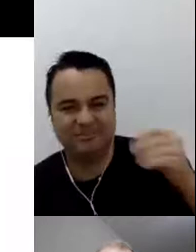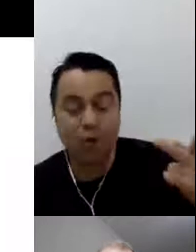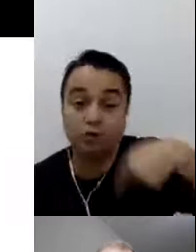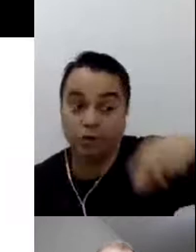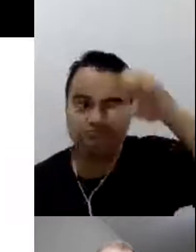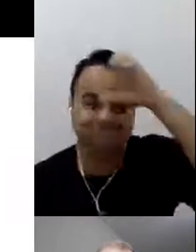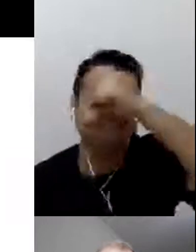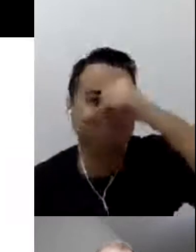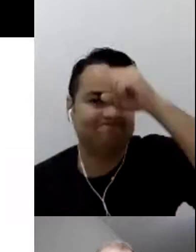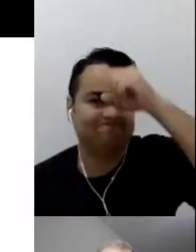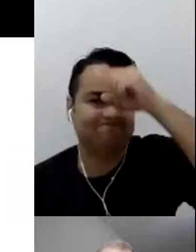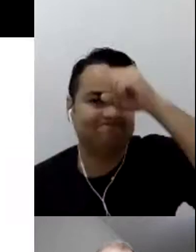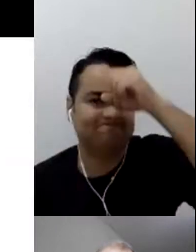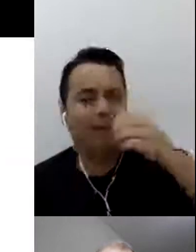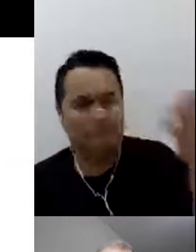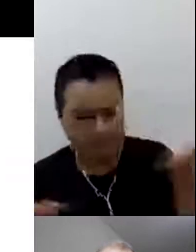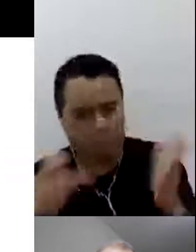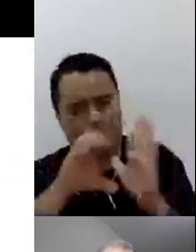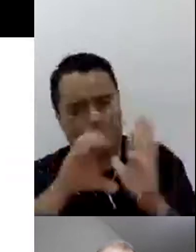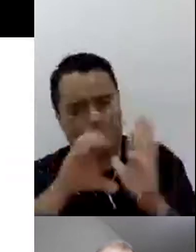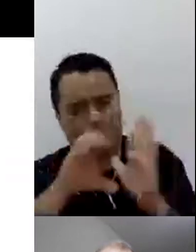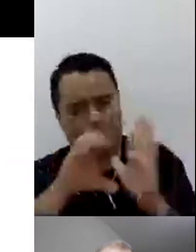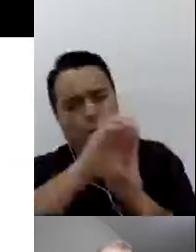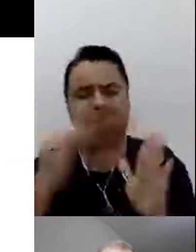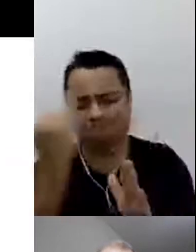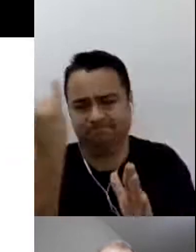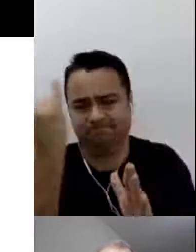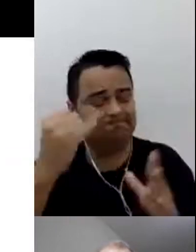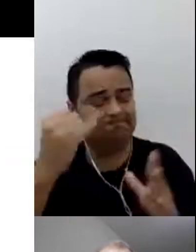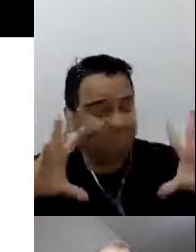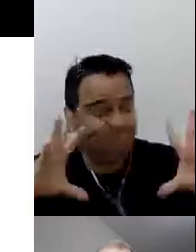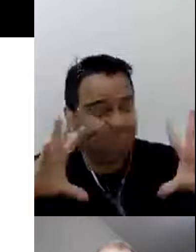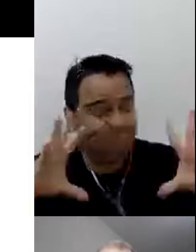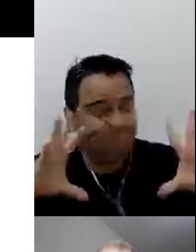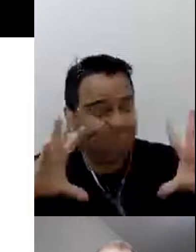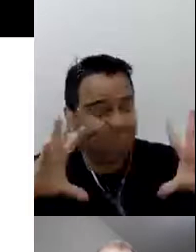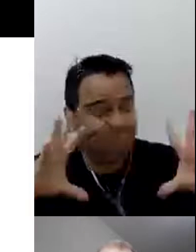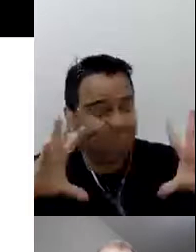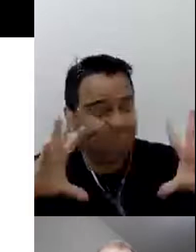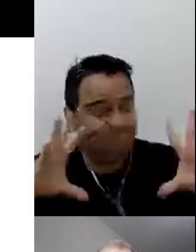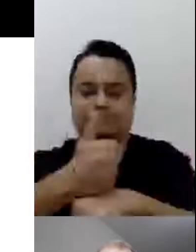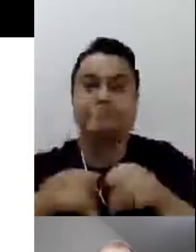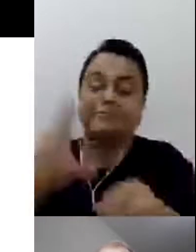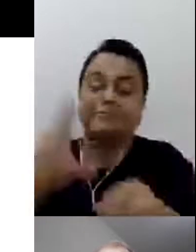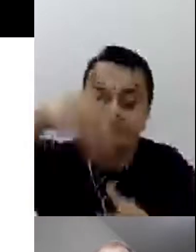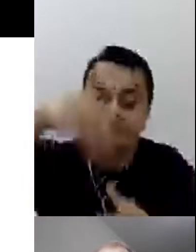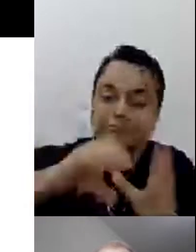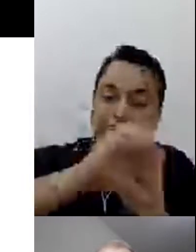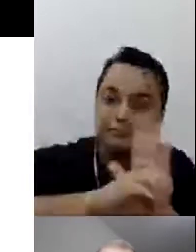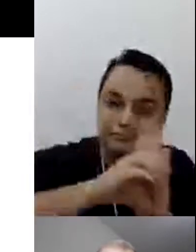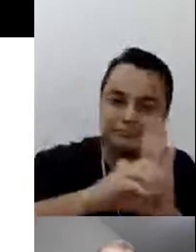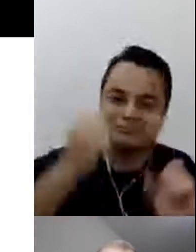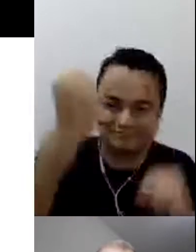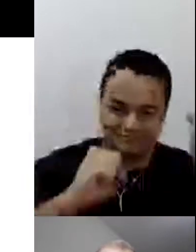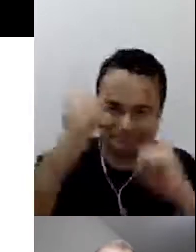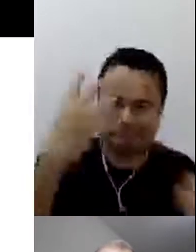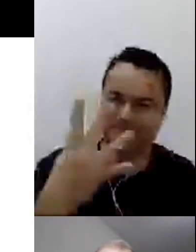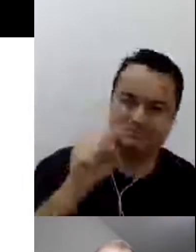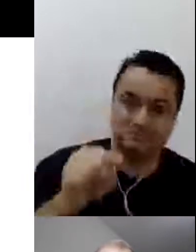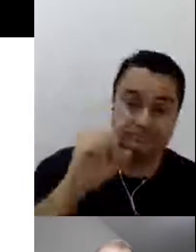um conceito muito importante para qualquer profissional, e principalmente dentro dos conceitos de indústria 4.0 e